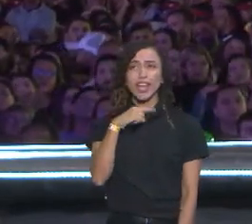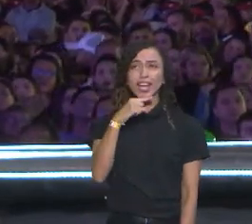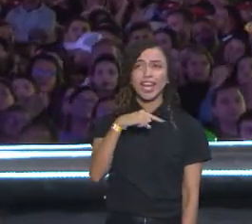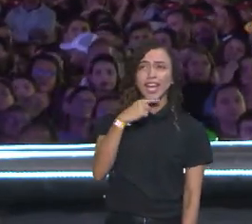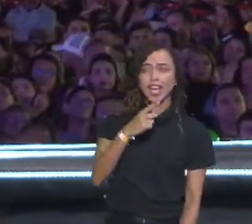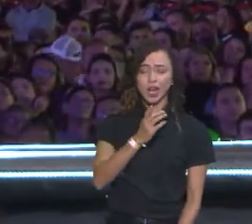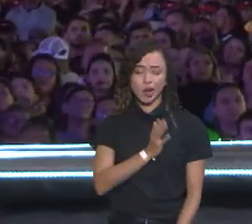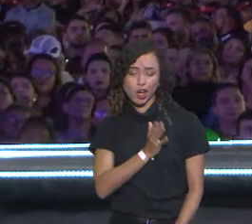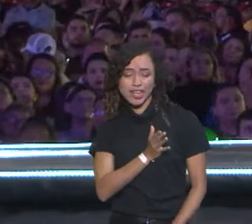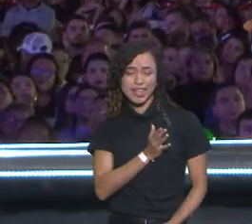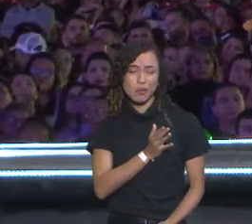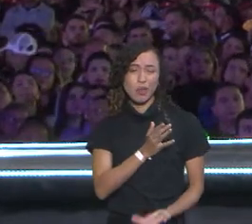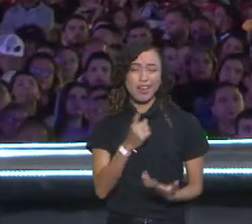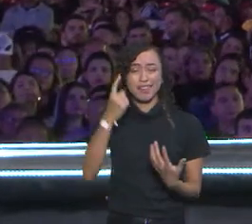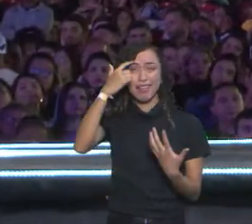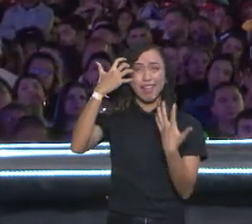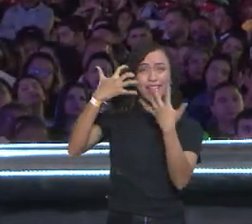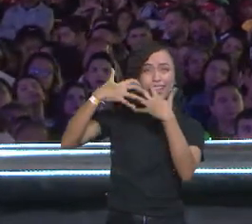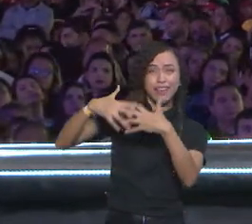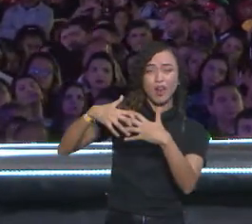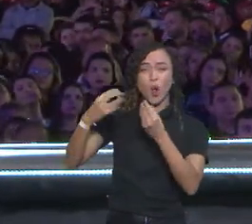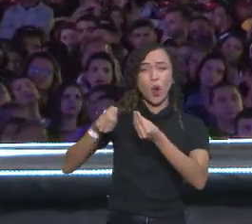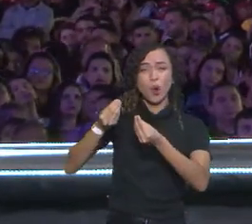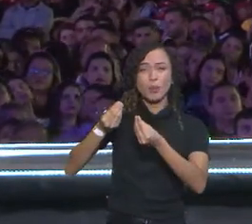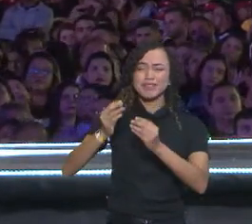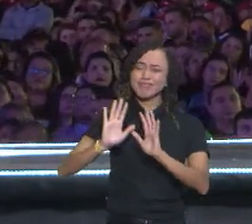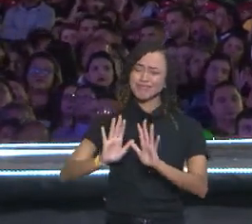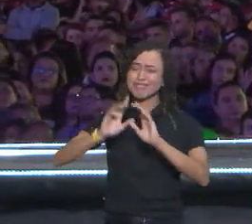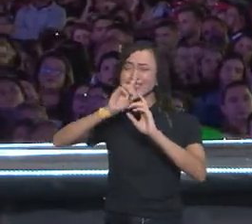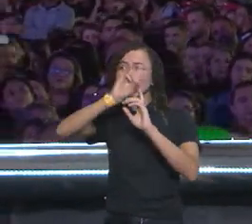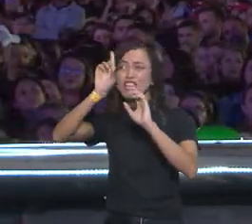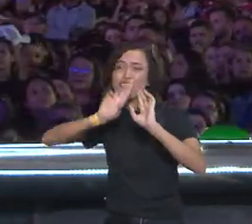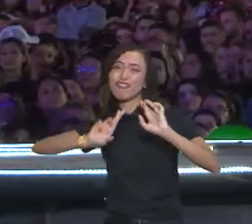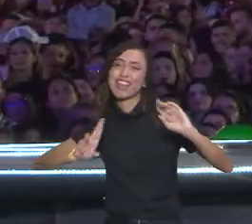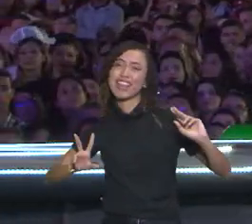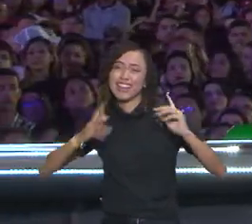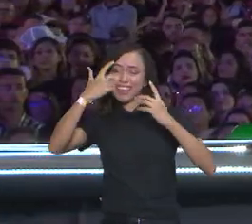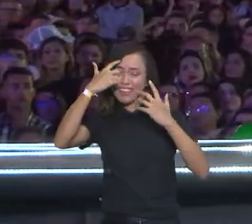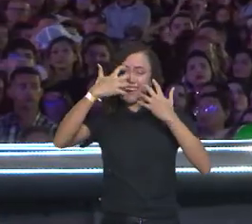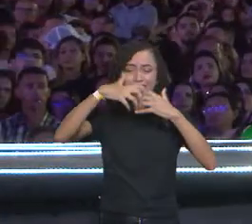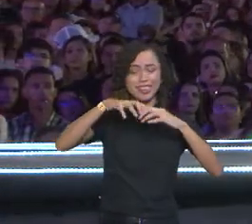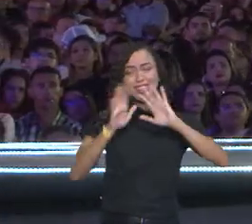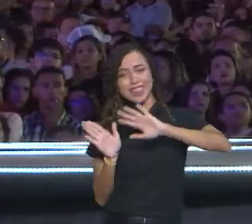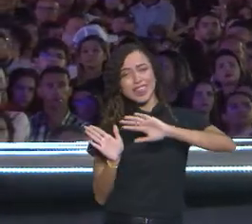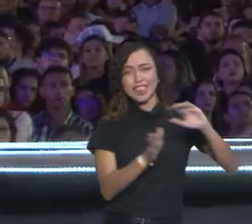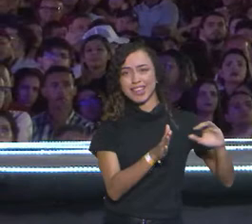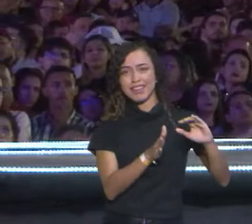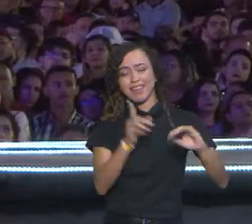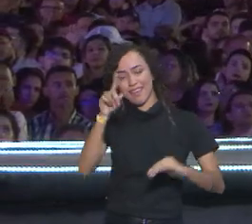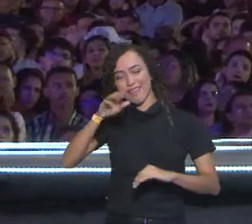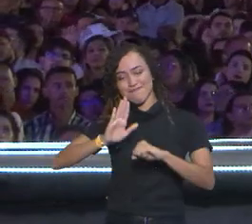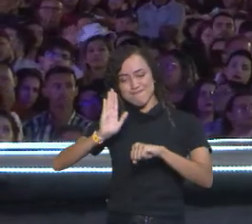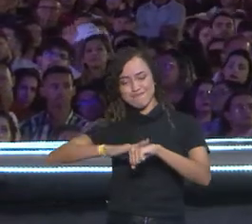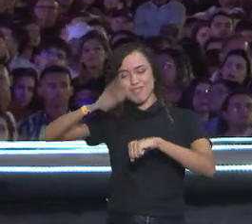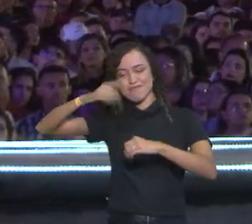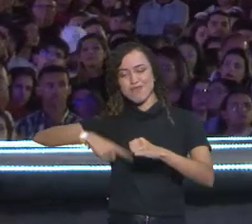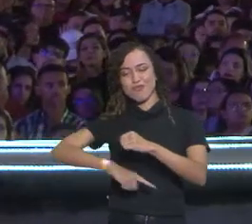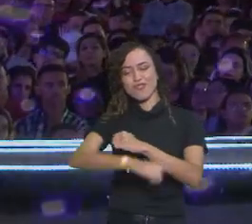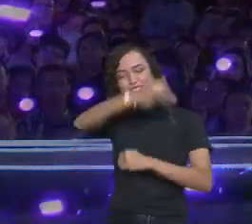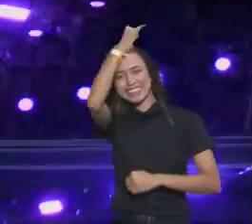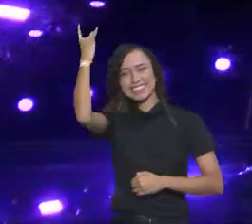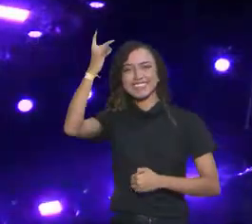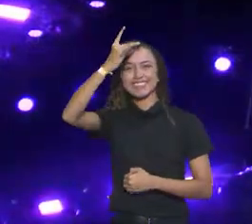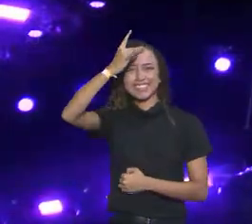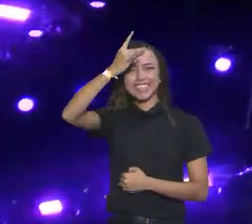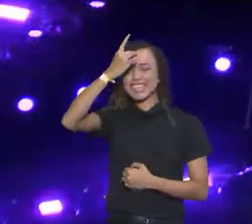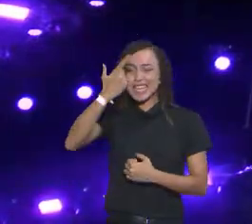porque nós somos muito Racionais e com Deus as coisas não são naturais não são Racionais elas são Sobrenaturais não